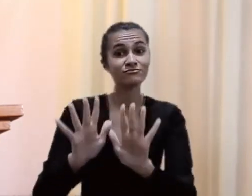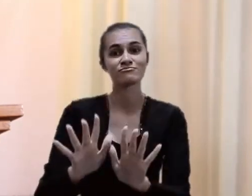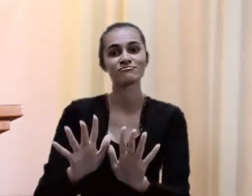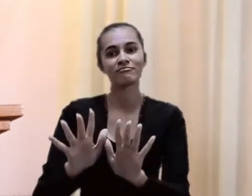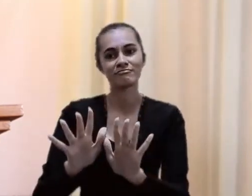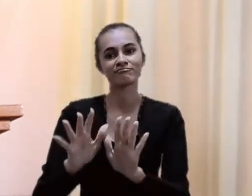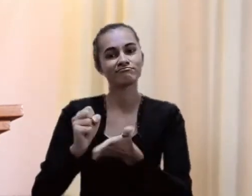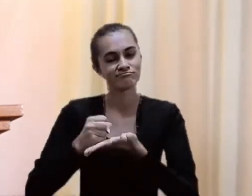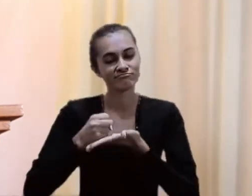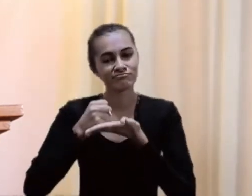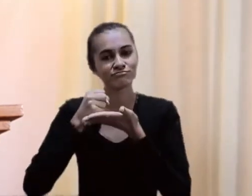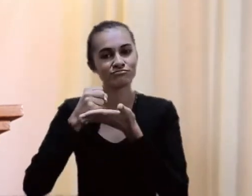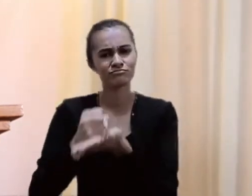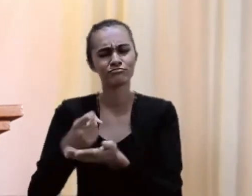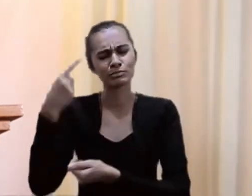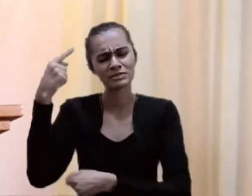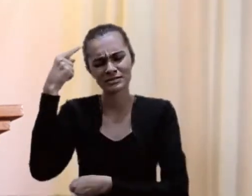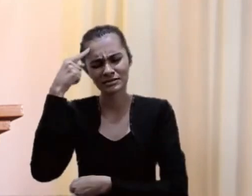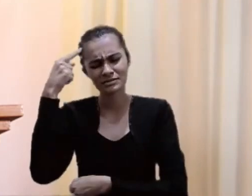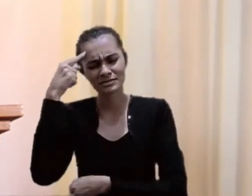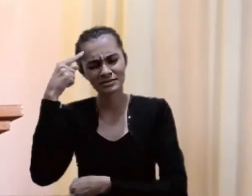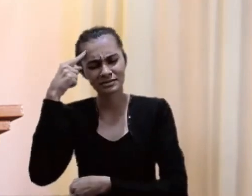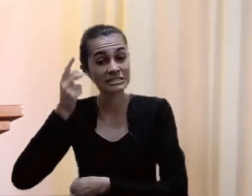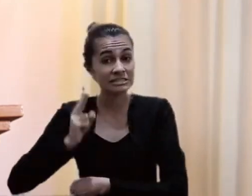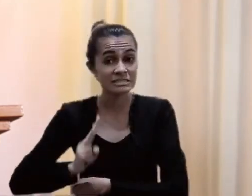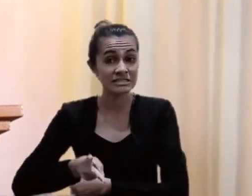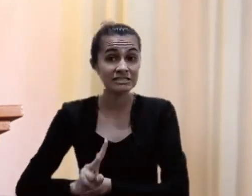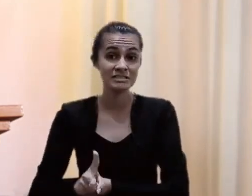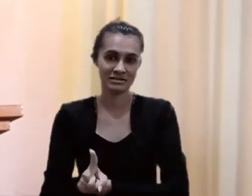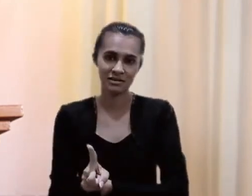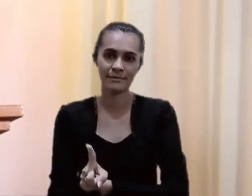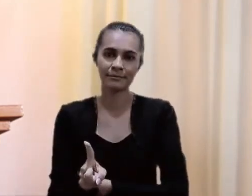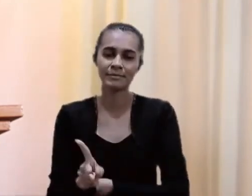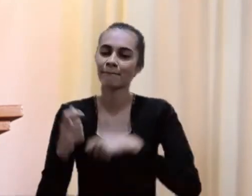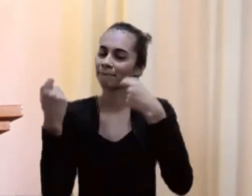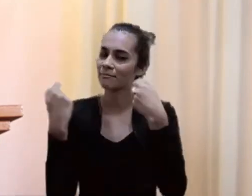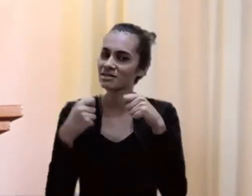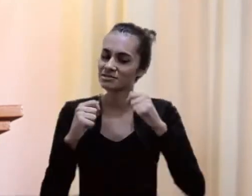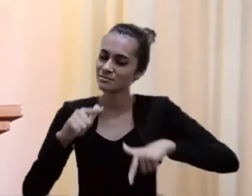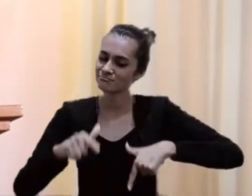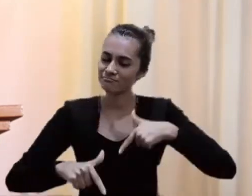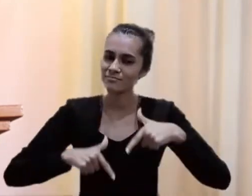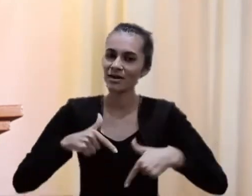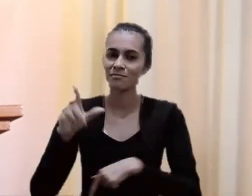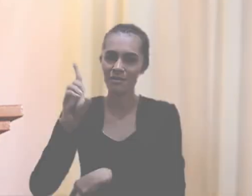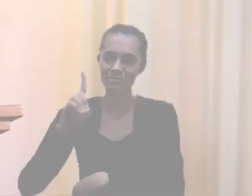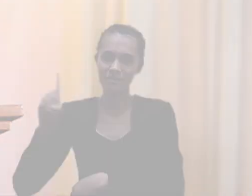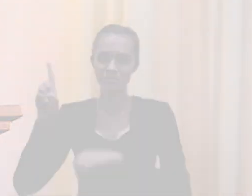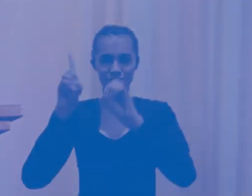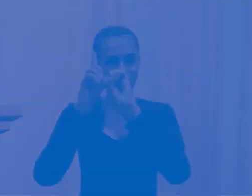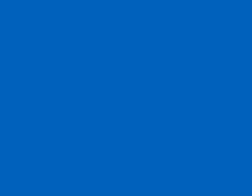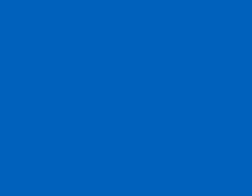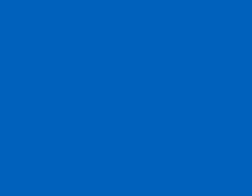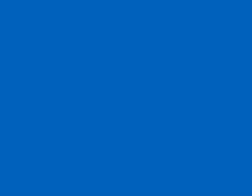mente que estamos a serviço de Deus. Que o Senhor nos abençoe para isso.